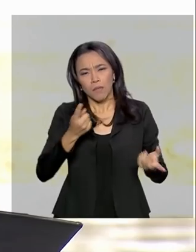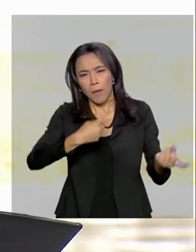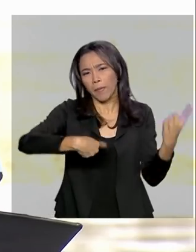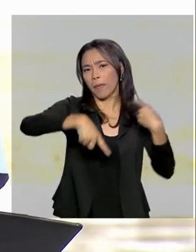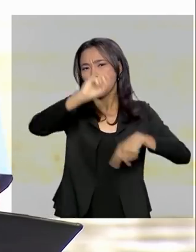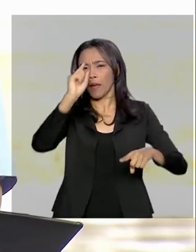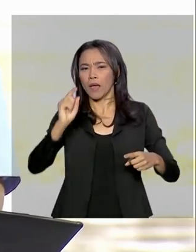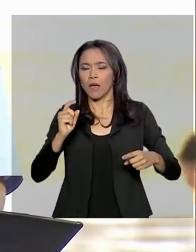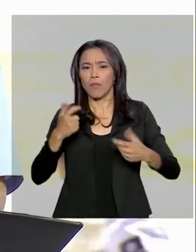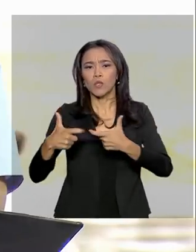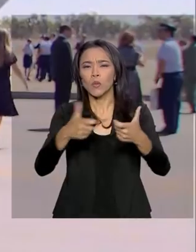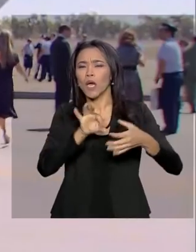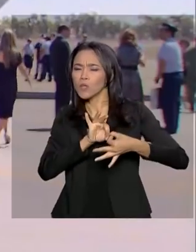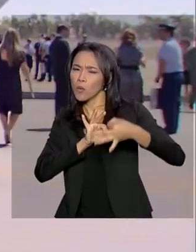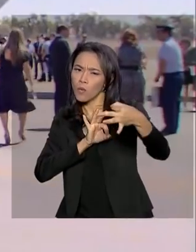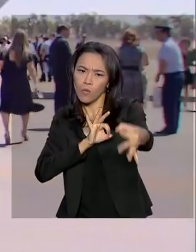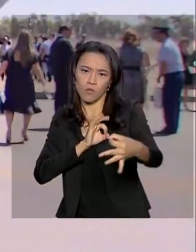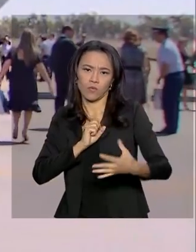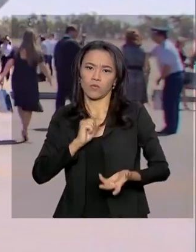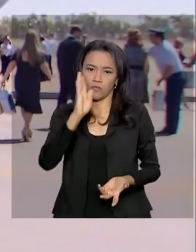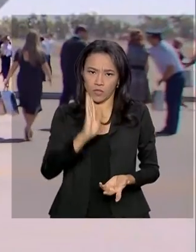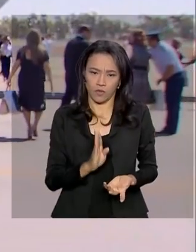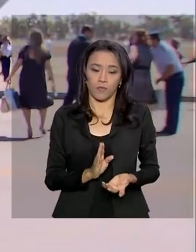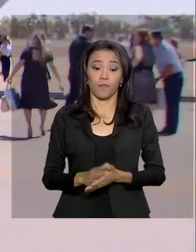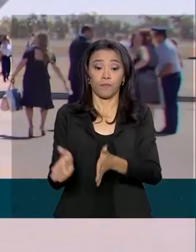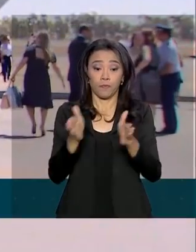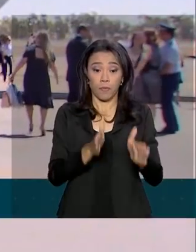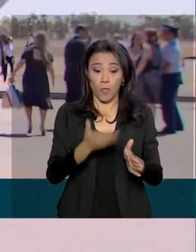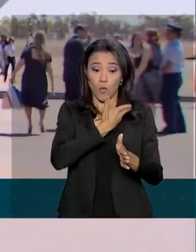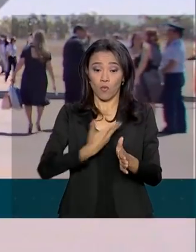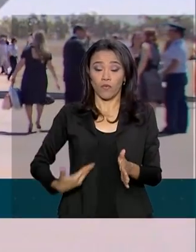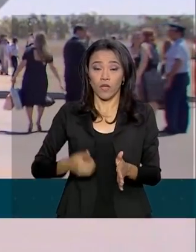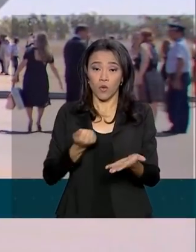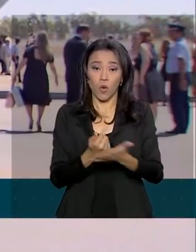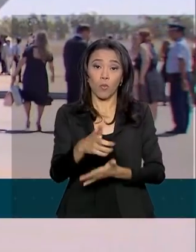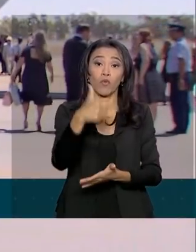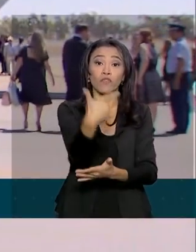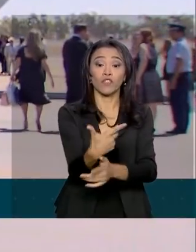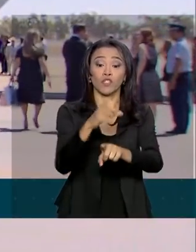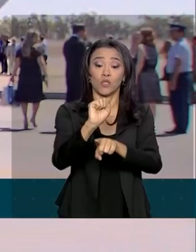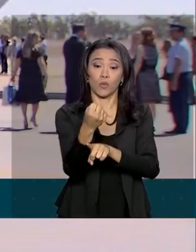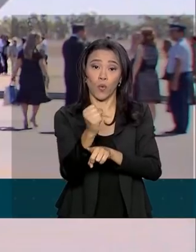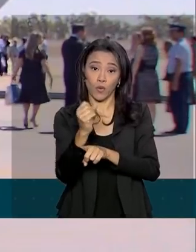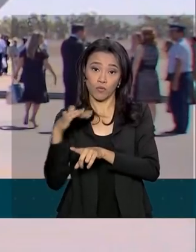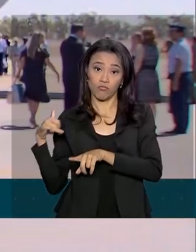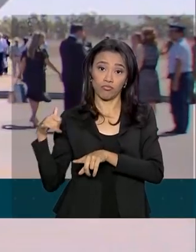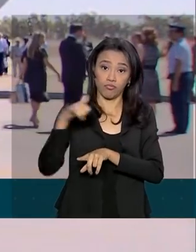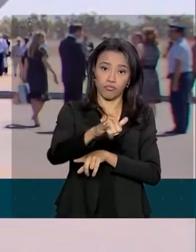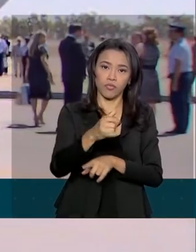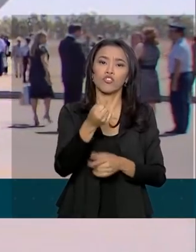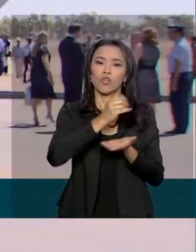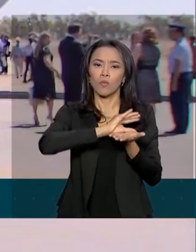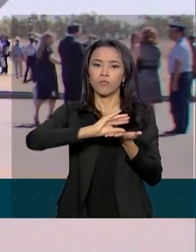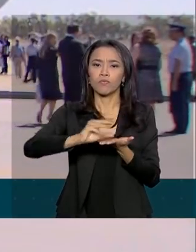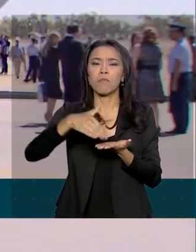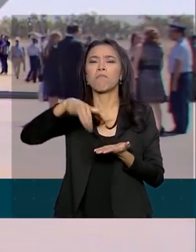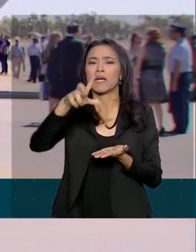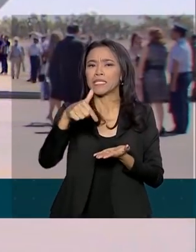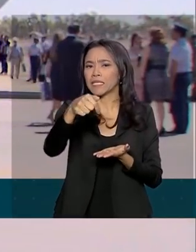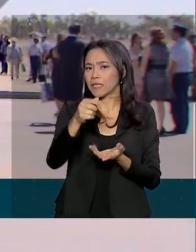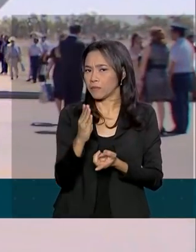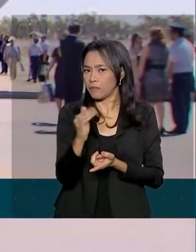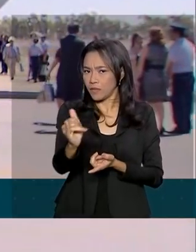locais mais longínquos. O governo comprou 28 aeronaves, um investimento de mais de 7 bilhões de reais.